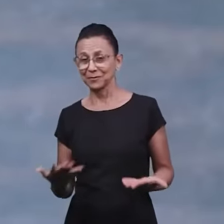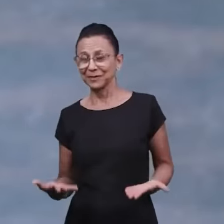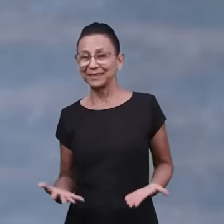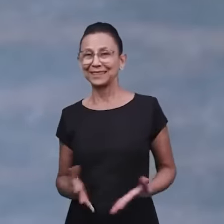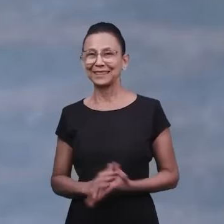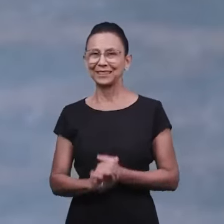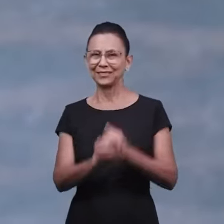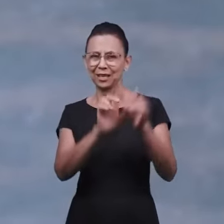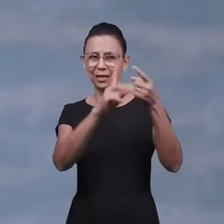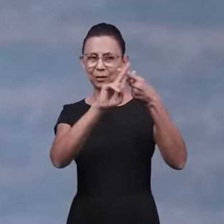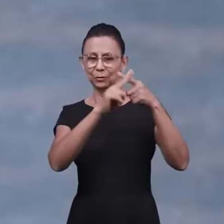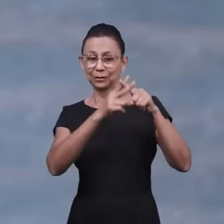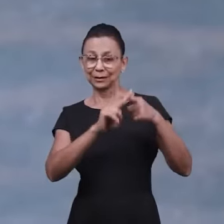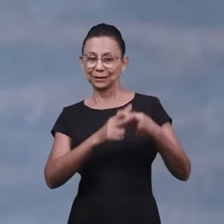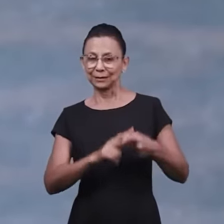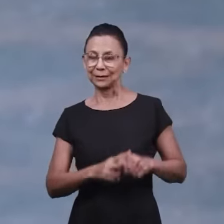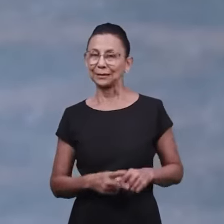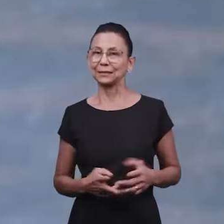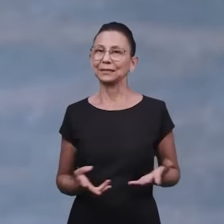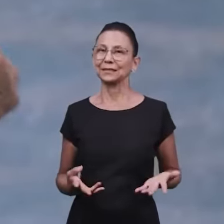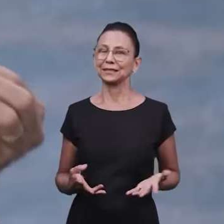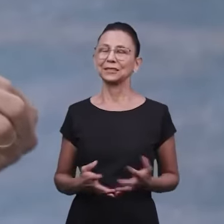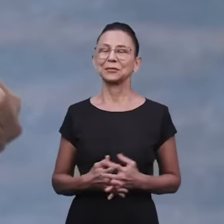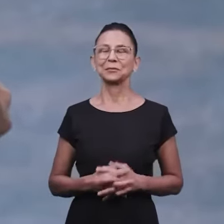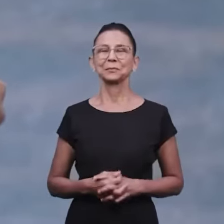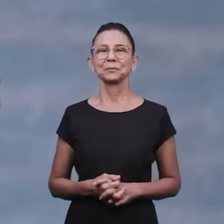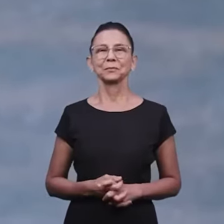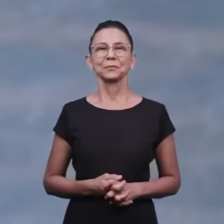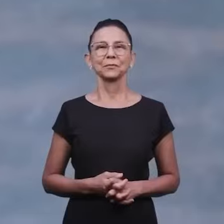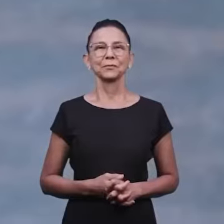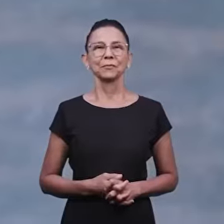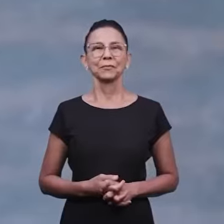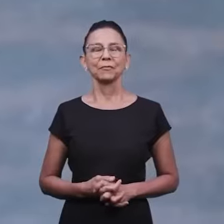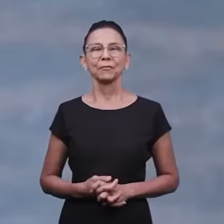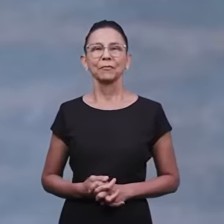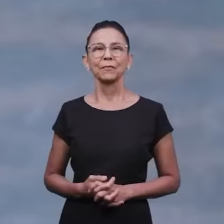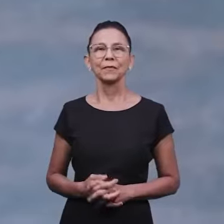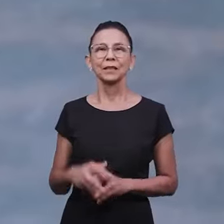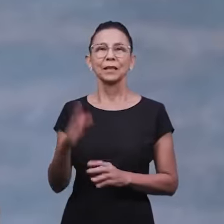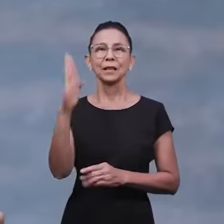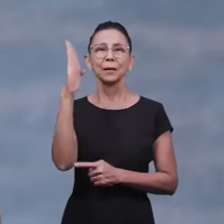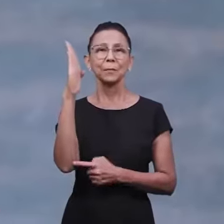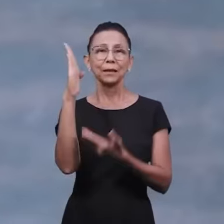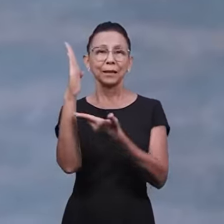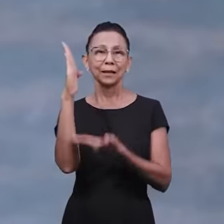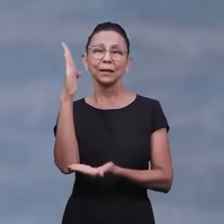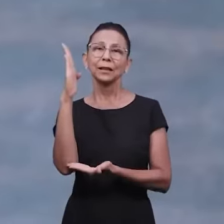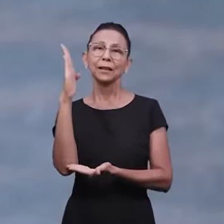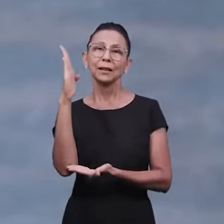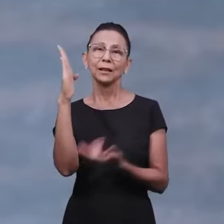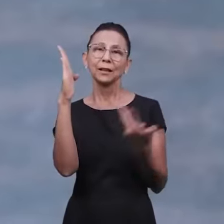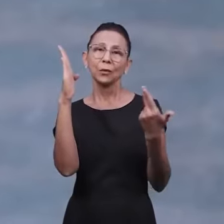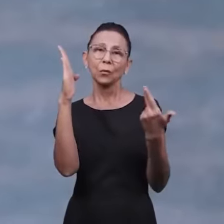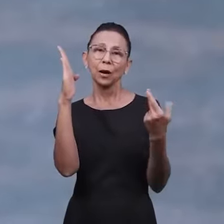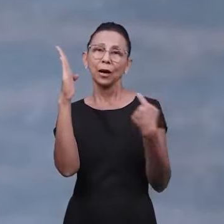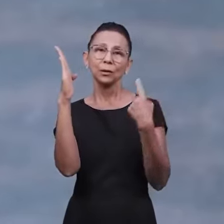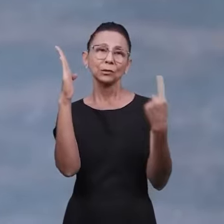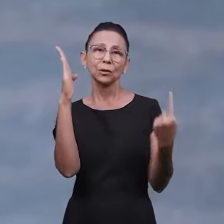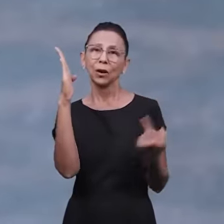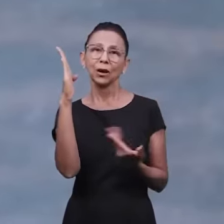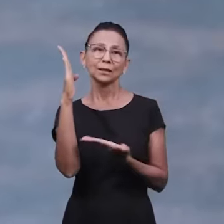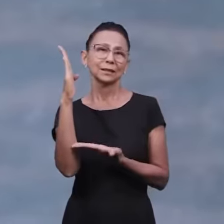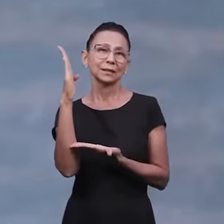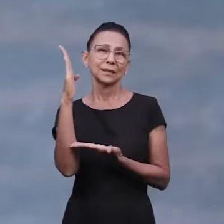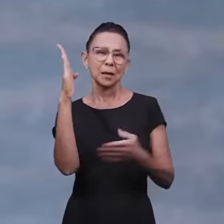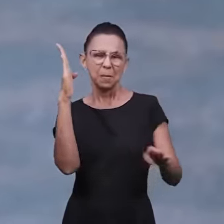que define, né, a minha instrumentalidade? Onde eu acho? É você ser a madeira na mão do Senhor. Porque ele faz as